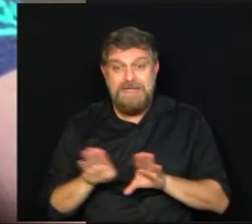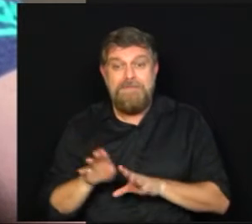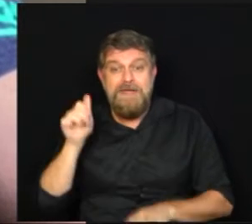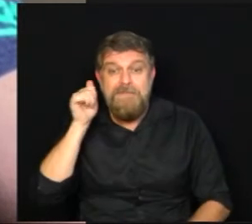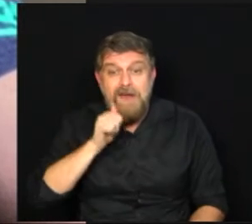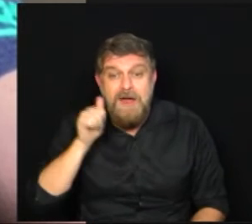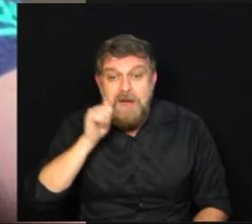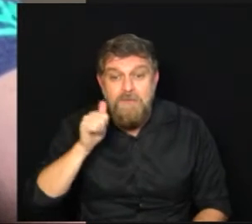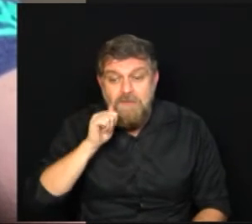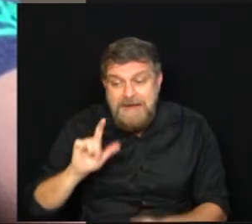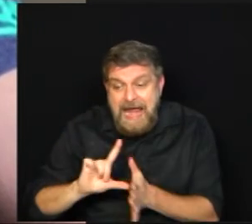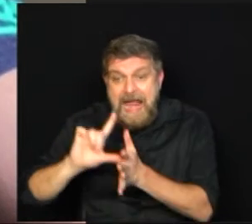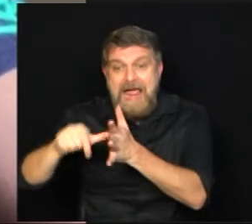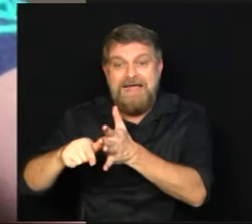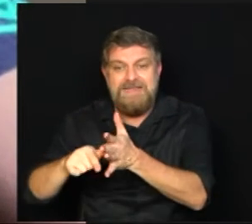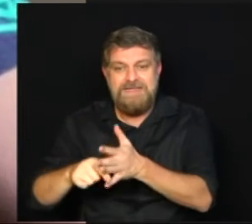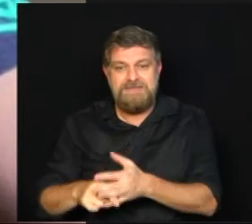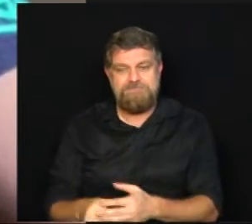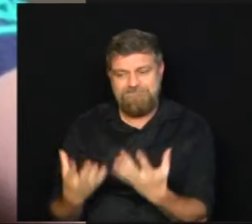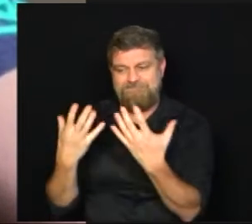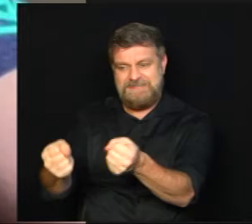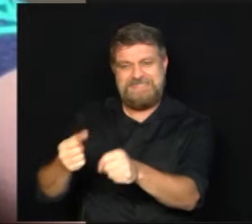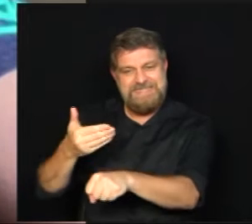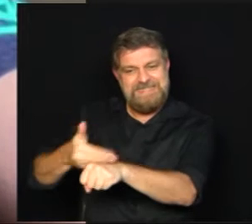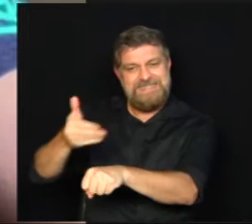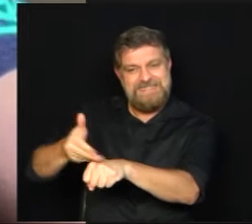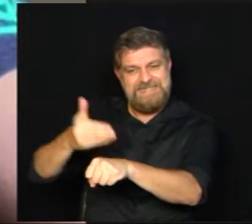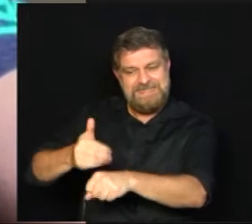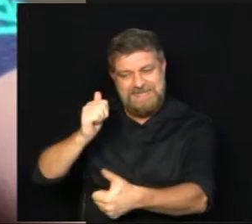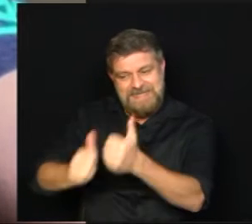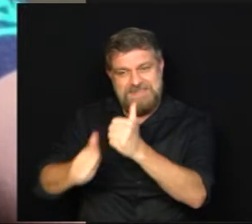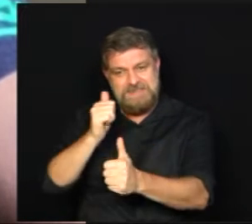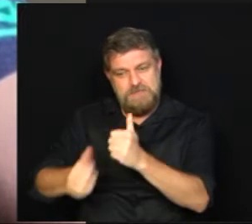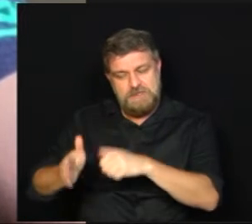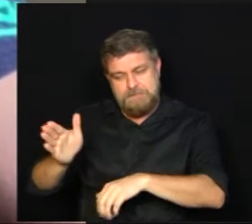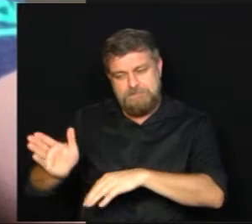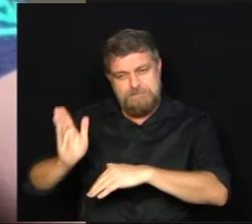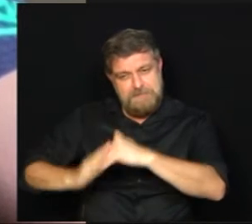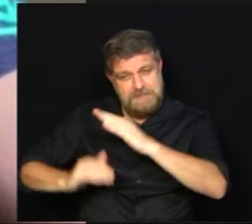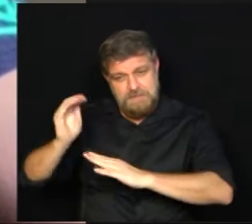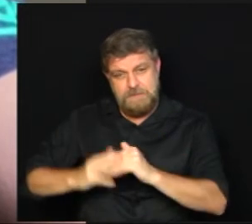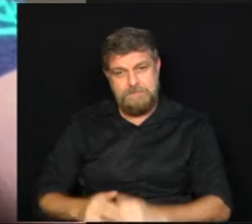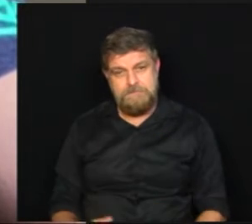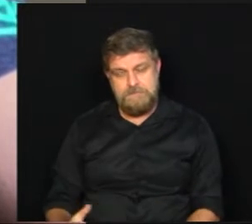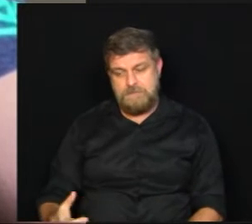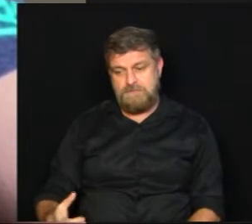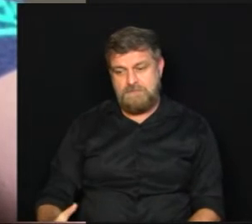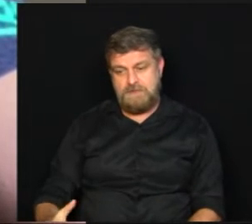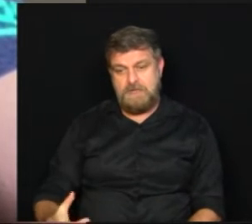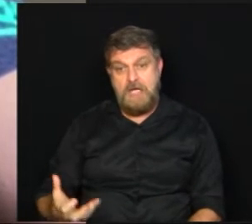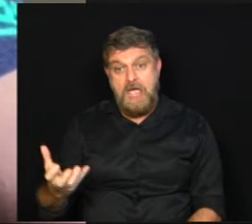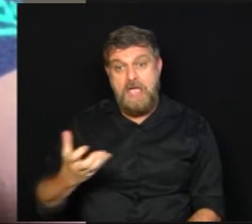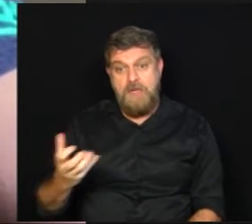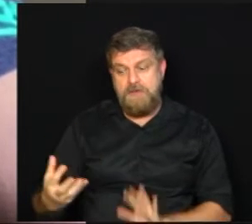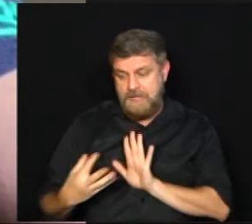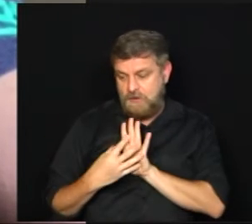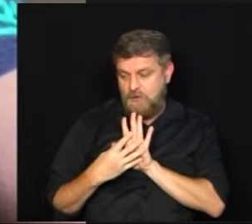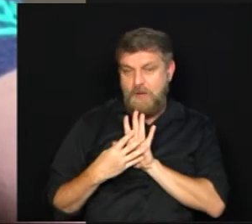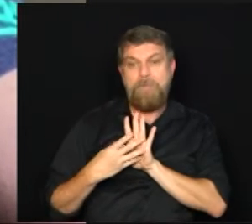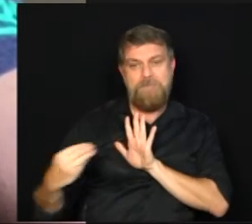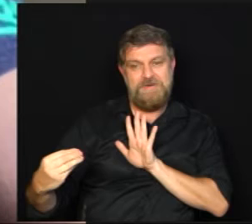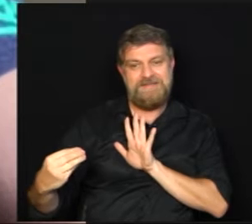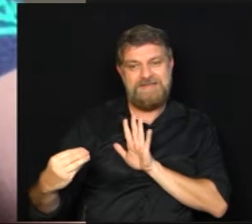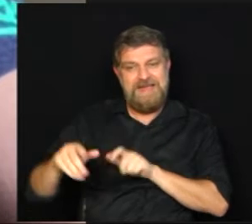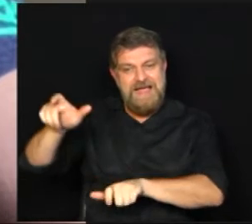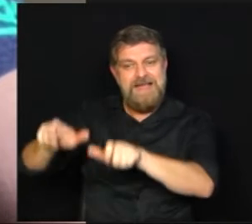que iriam vir depois de mim. Porque eu tento inspirar as pessoas, assim, de uma forma